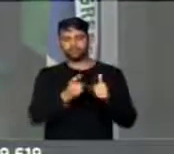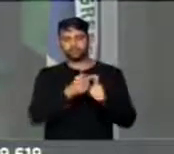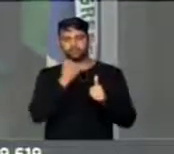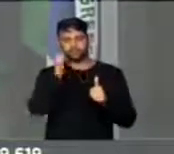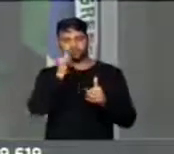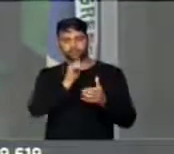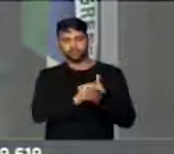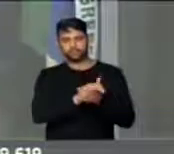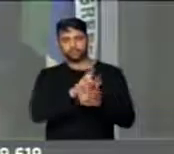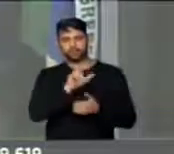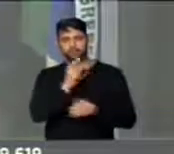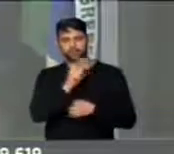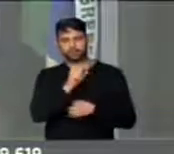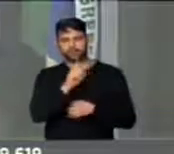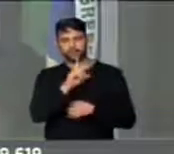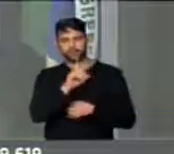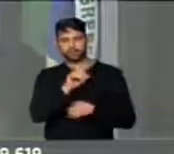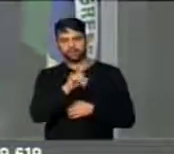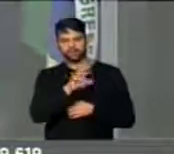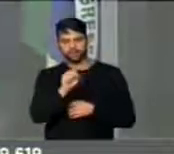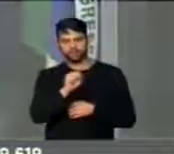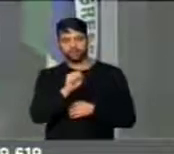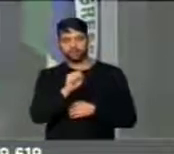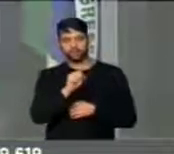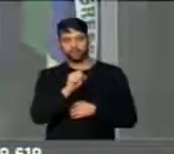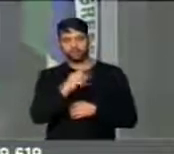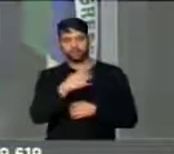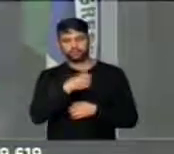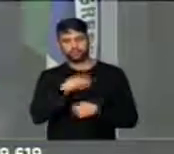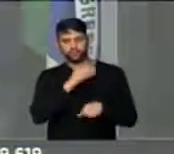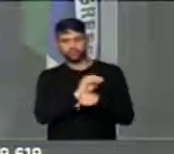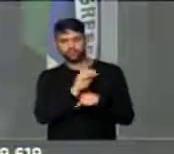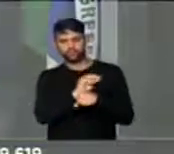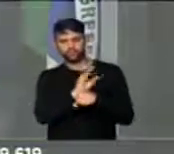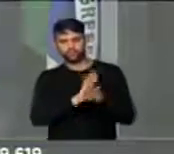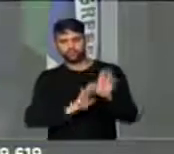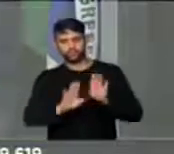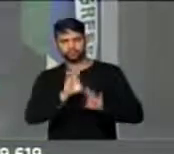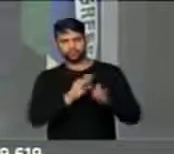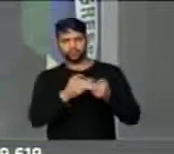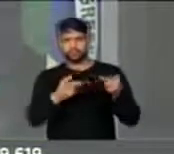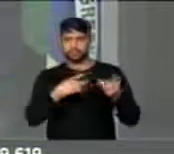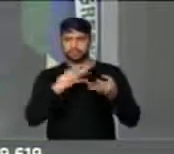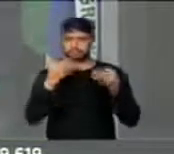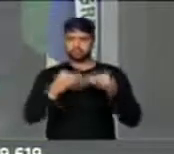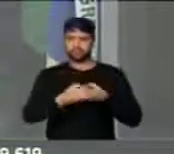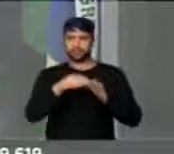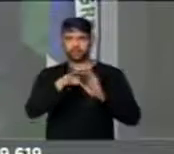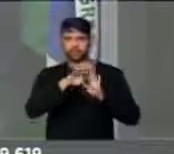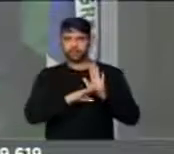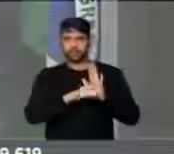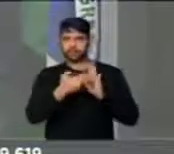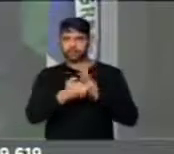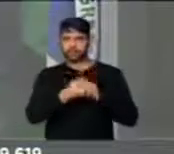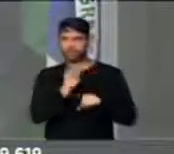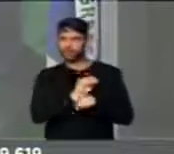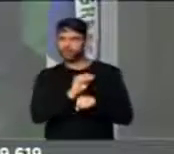primeira-dama saudosa Ruth Cardoso tomou conta de maneira exemplar daquele programa.